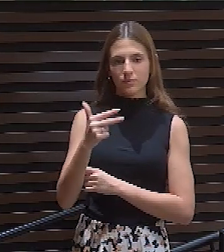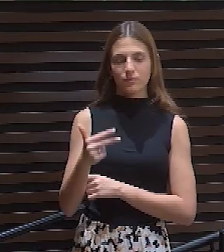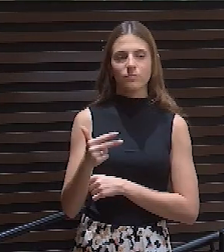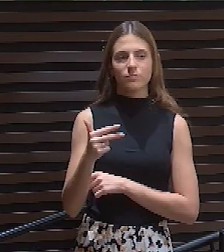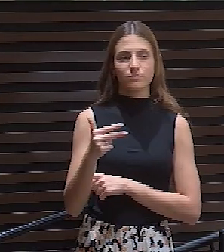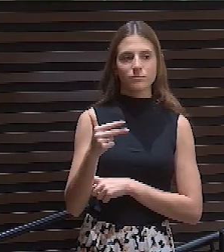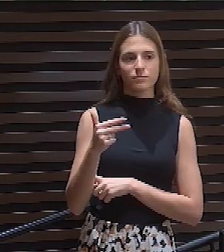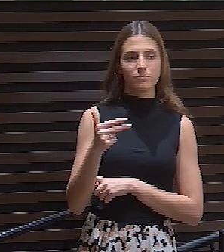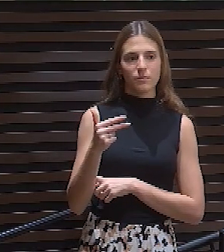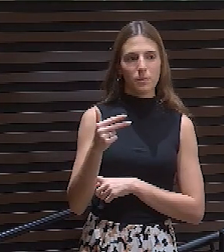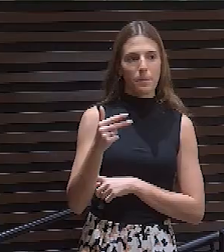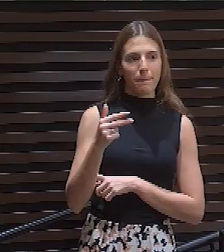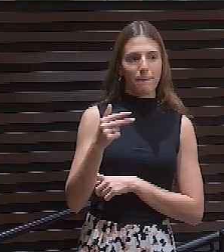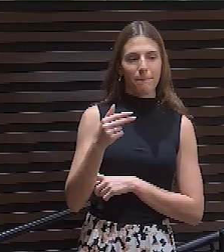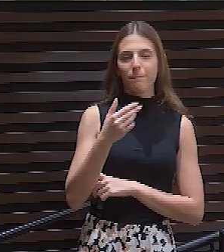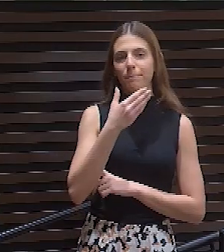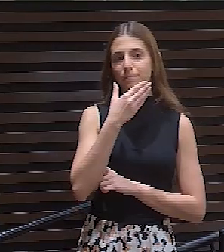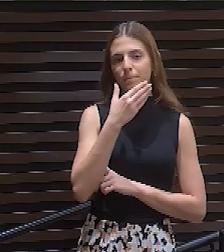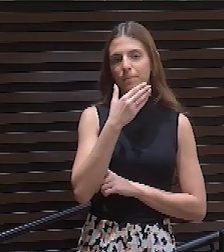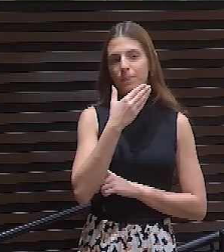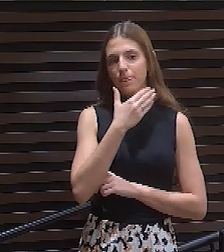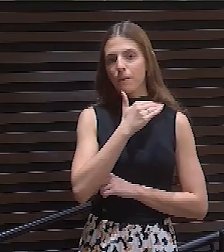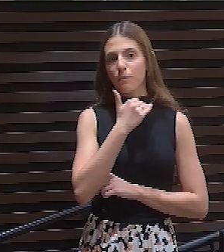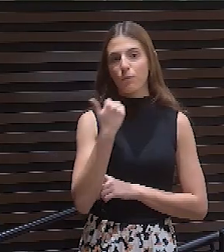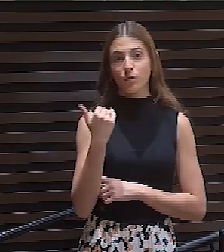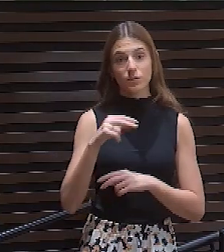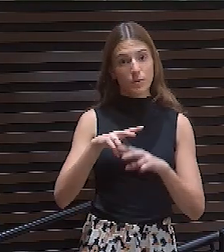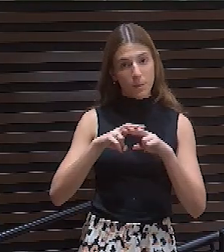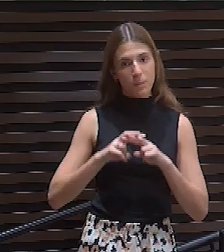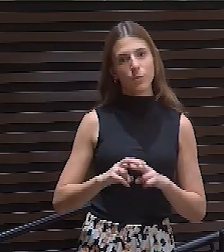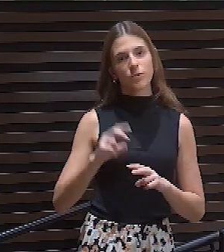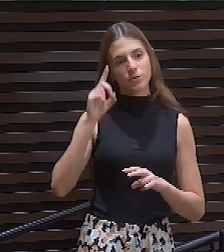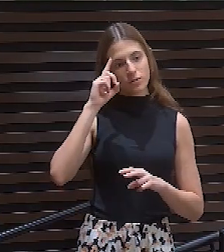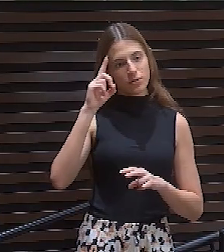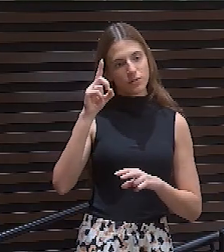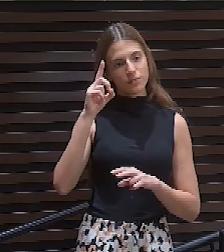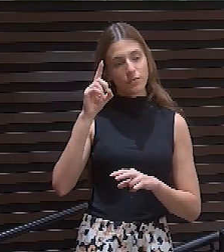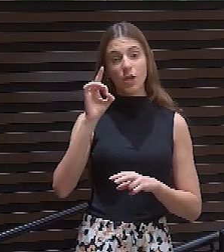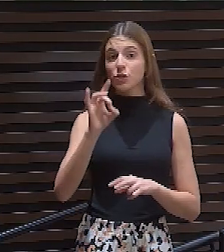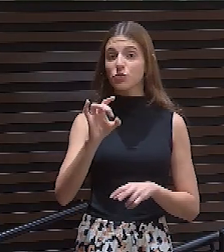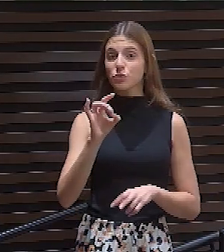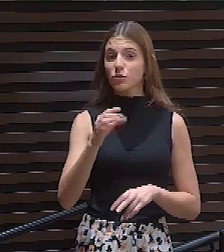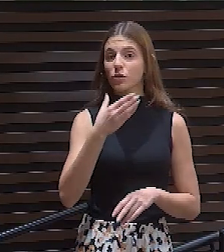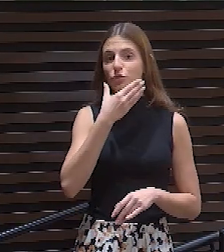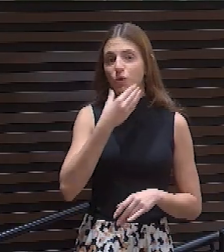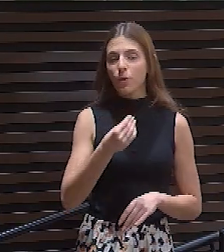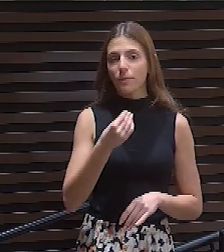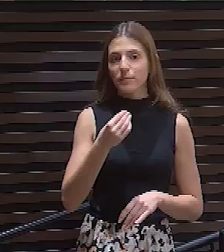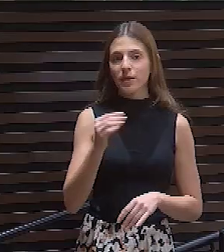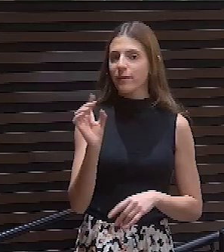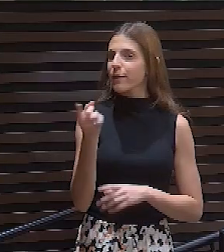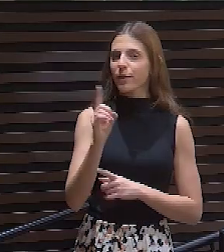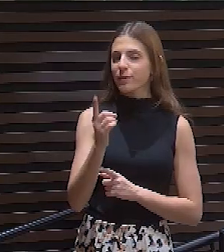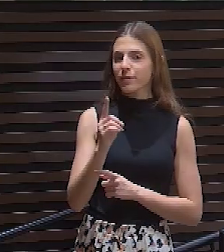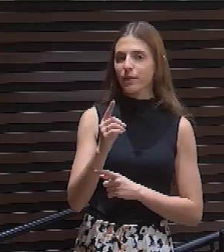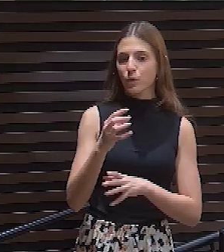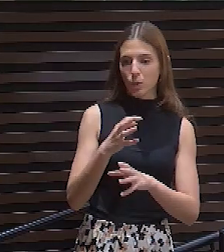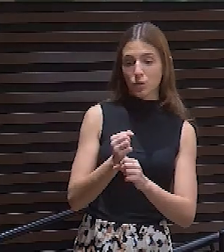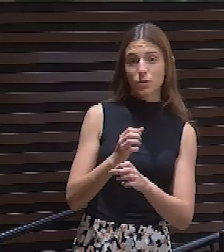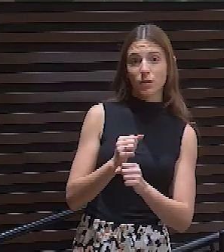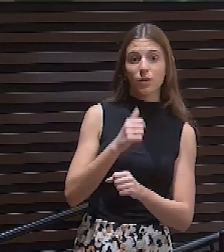153 óbitos por dia, só de homens, fora mulheres e crianças que